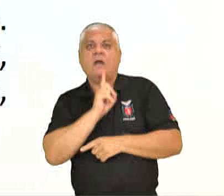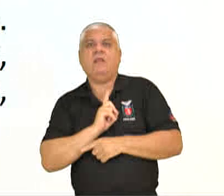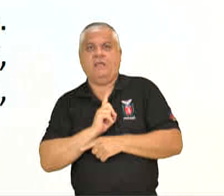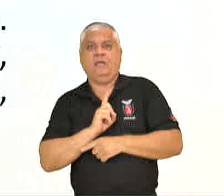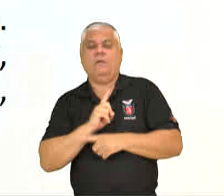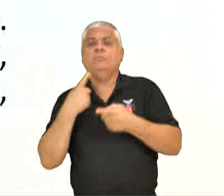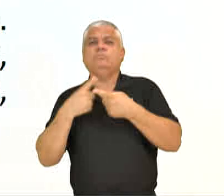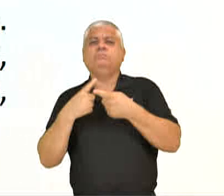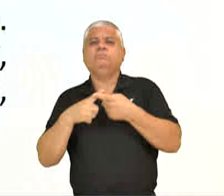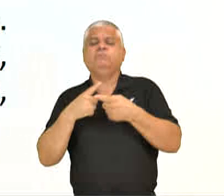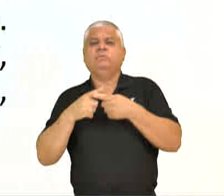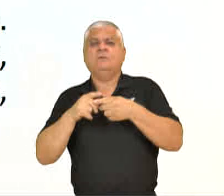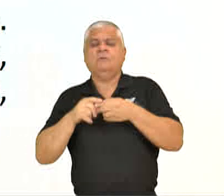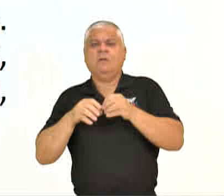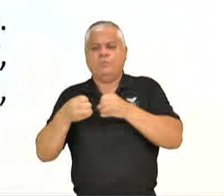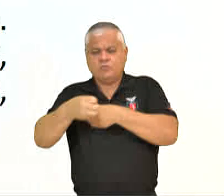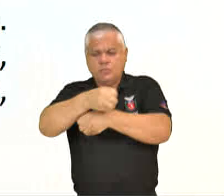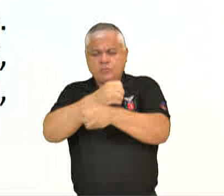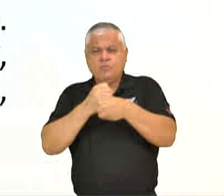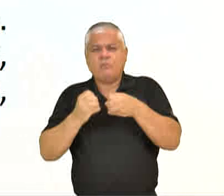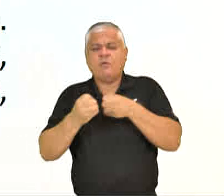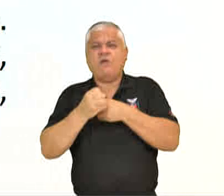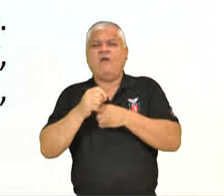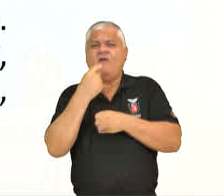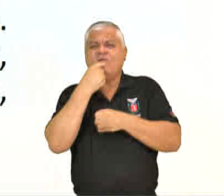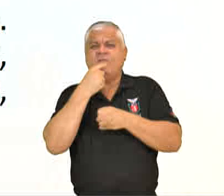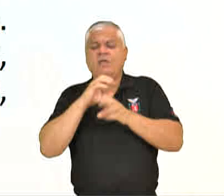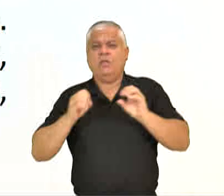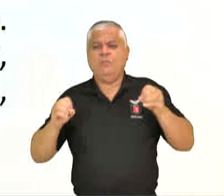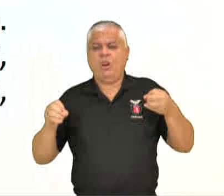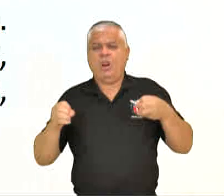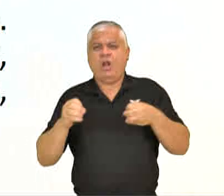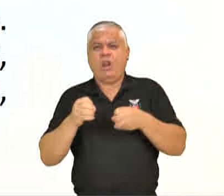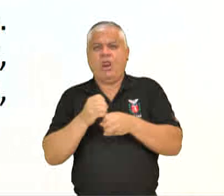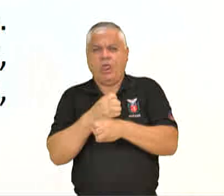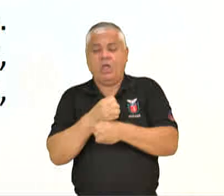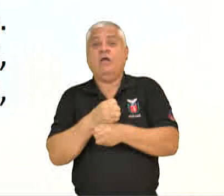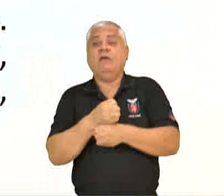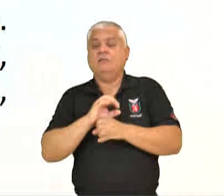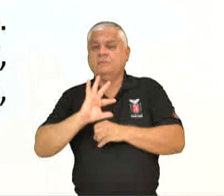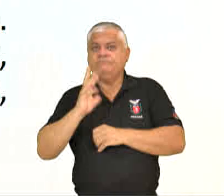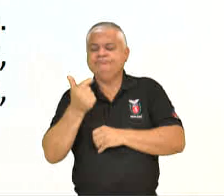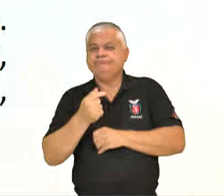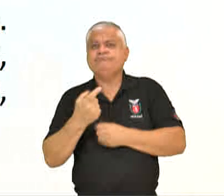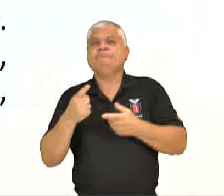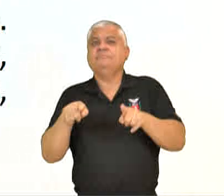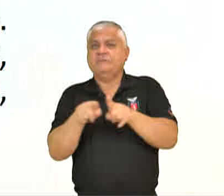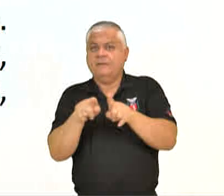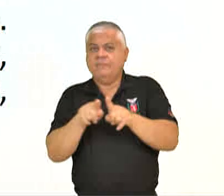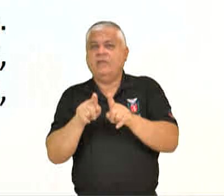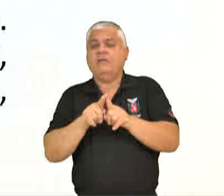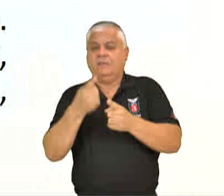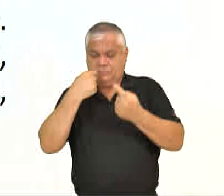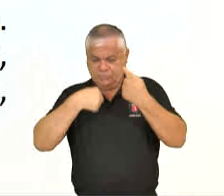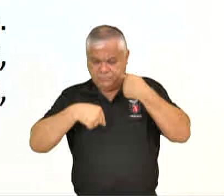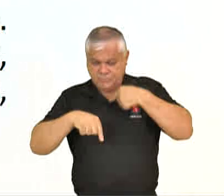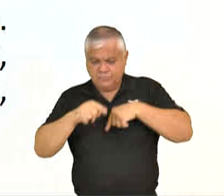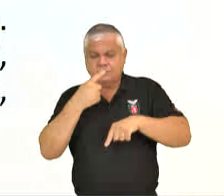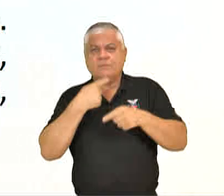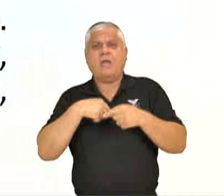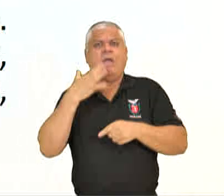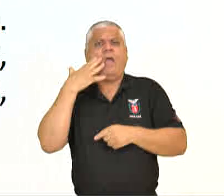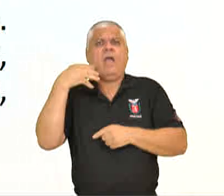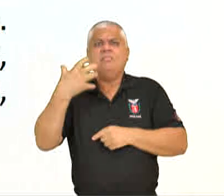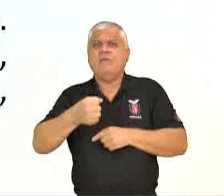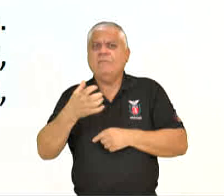da destruição dos glóbulos vermelhos. Os portadores da doença também podem sofrer com eventos vaso-oclusivos, devido ao entupimento